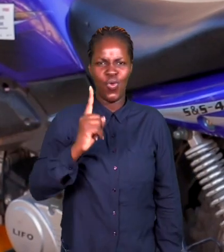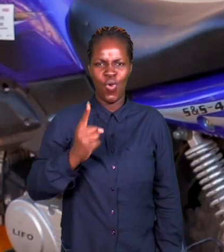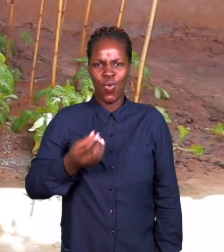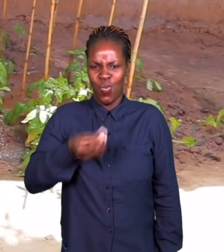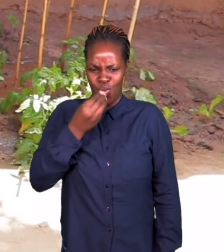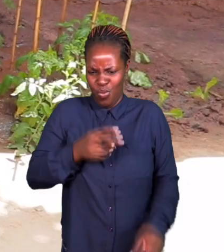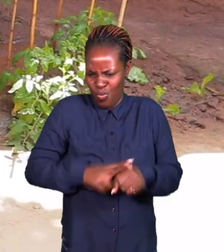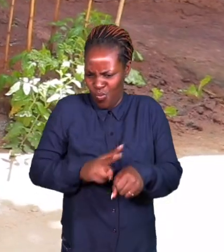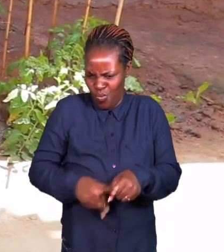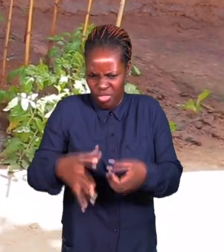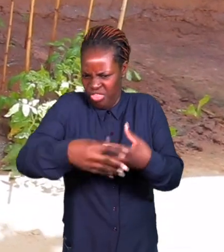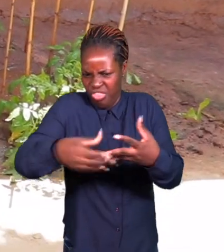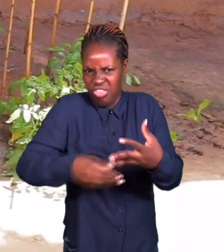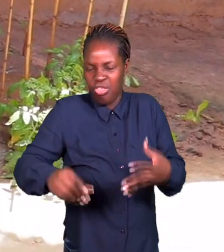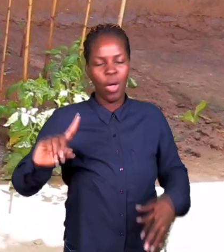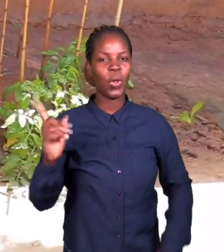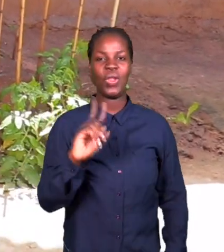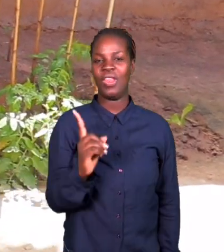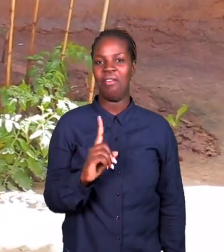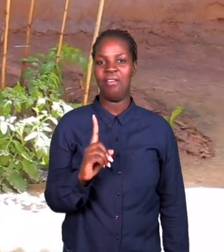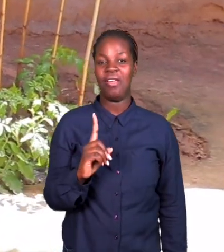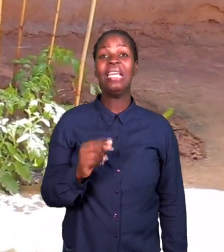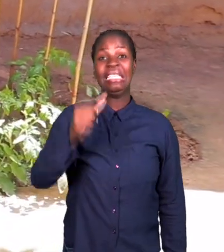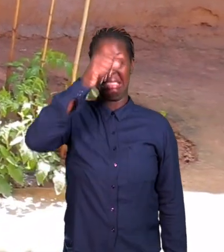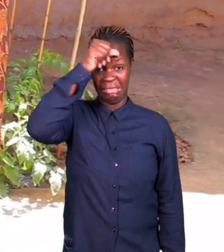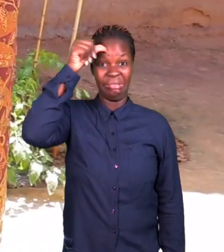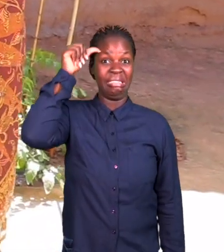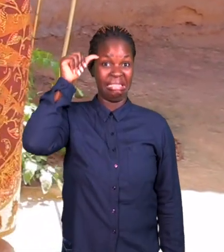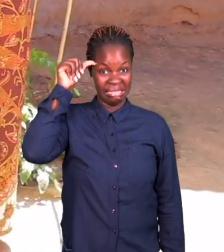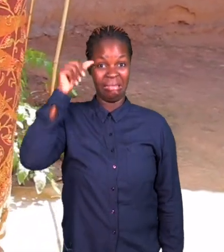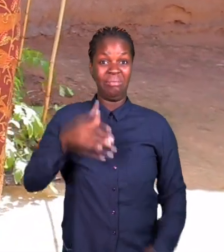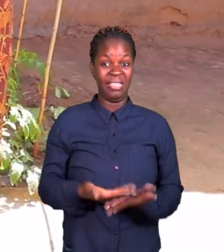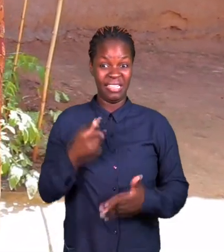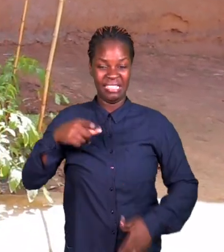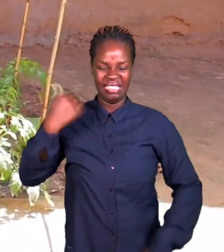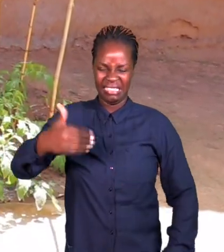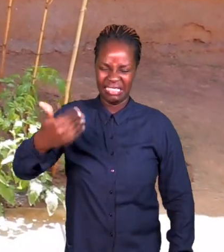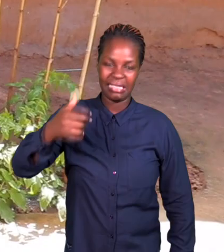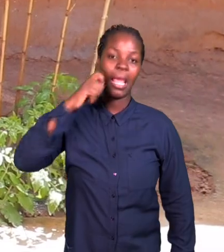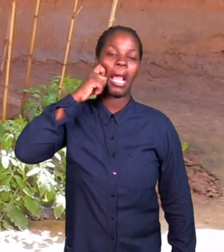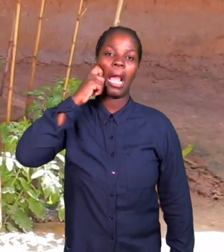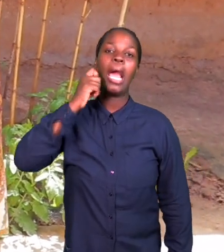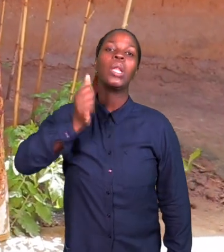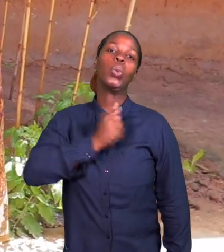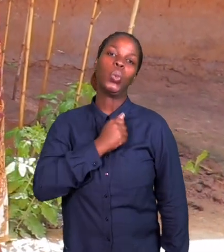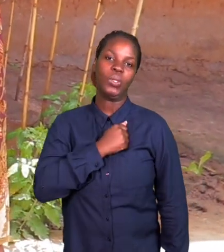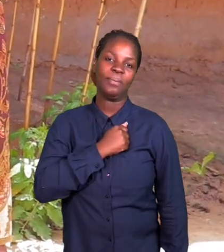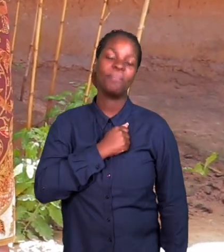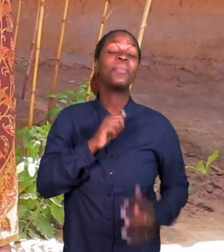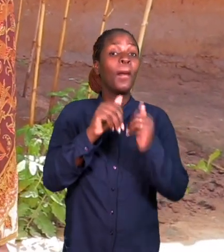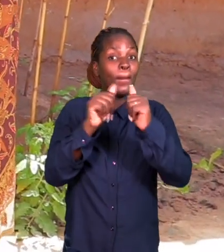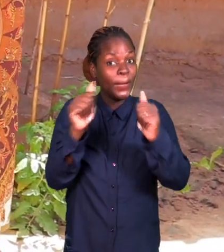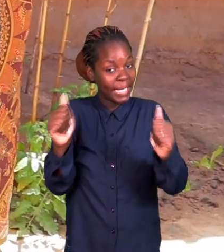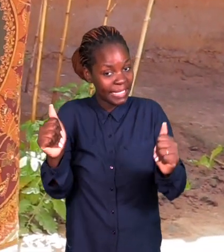porque diziam, não sou cabrito, não sou boi, não sei o quê. Então tivemos problemas sérios de hábitos e costumes. Mas com aquilo que eu estava